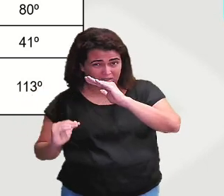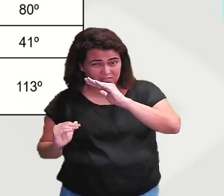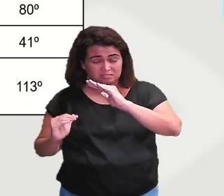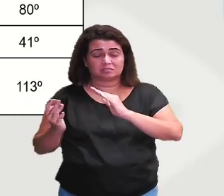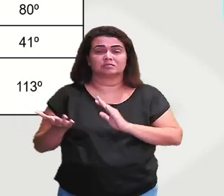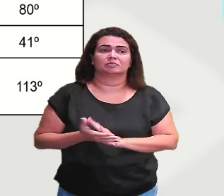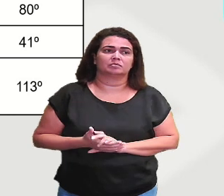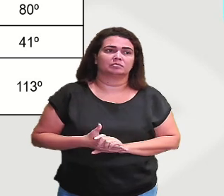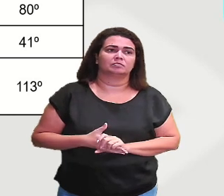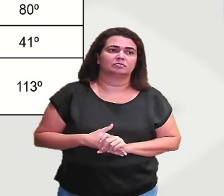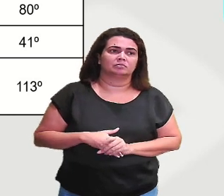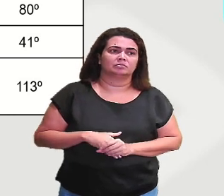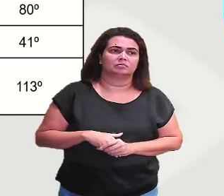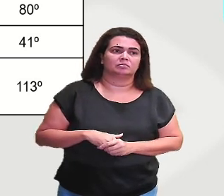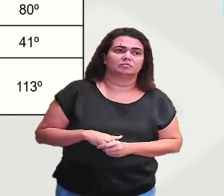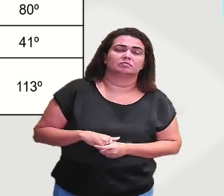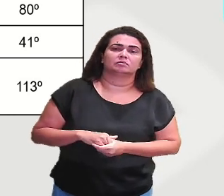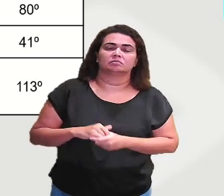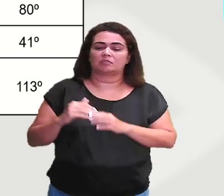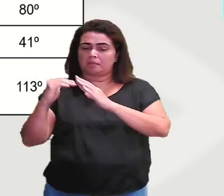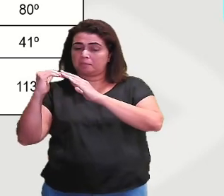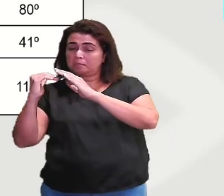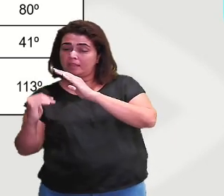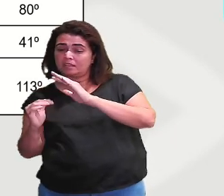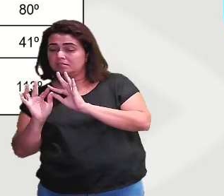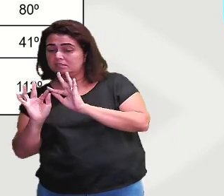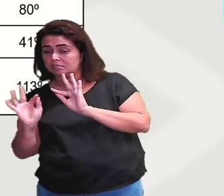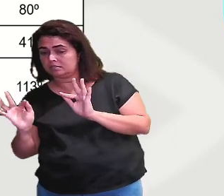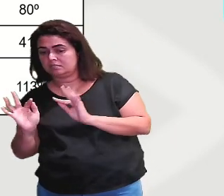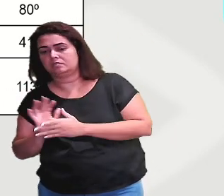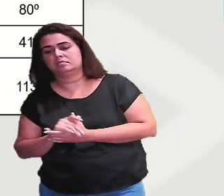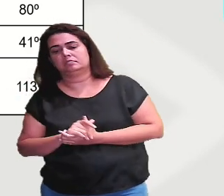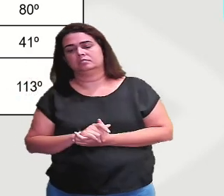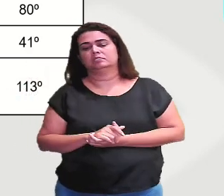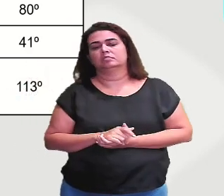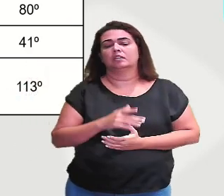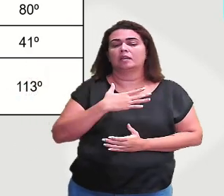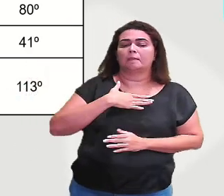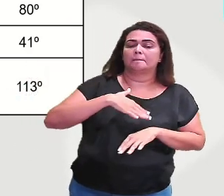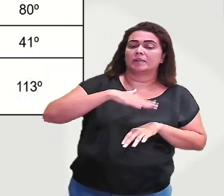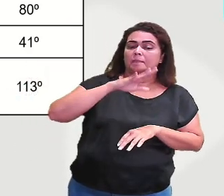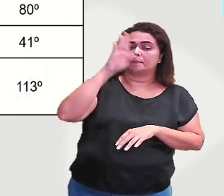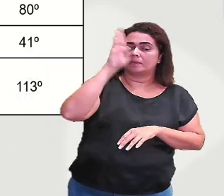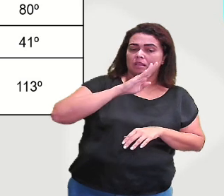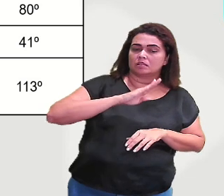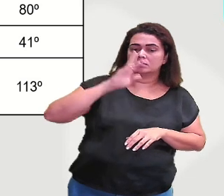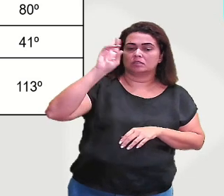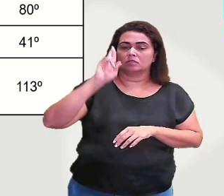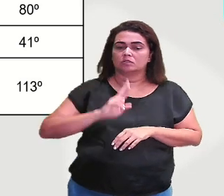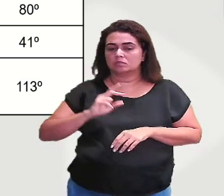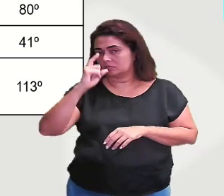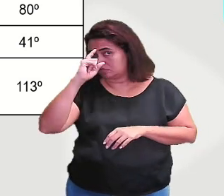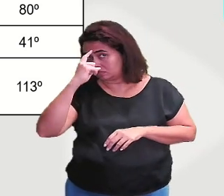manifesta números mais modestos, mas realmente, ó, você observa os números de Brasil, Rússia, Índia e China, em